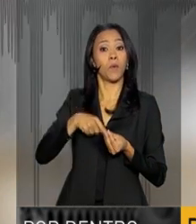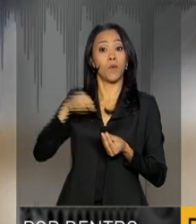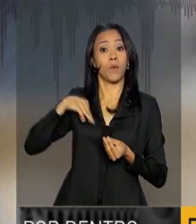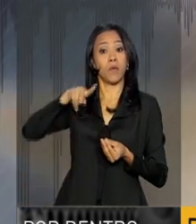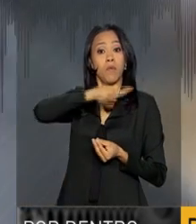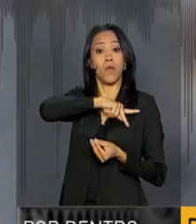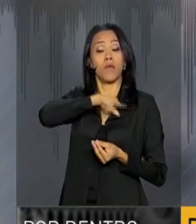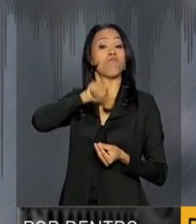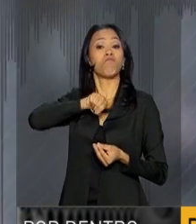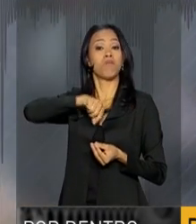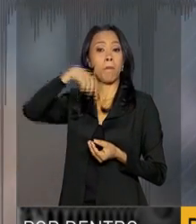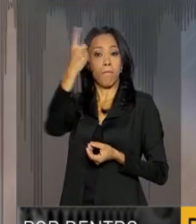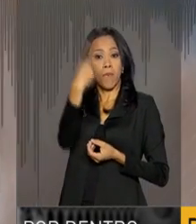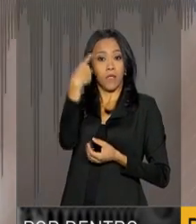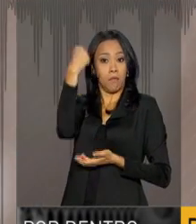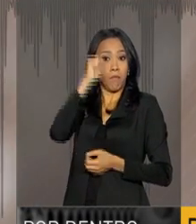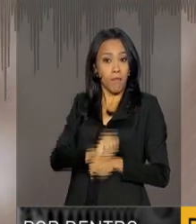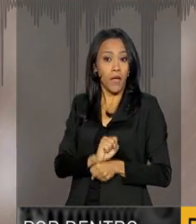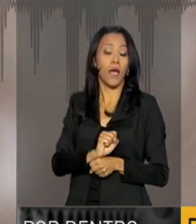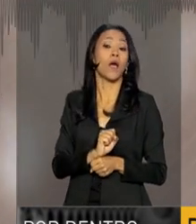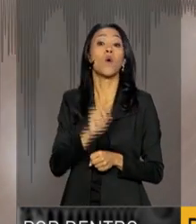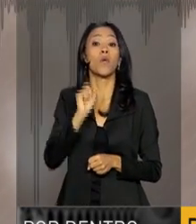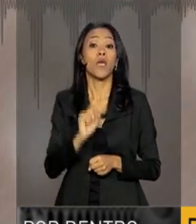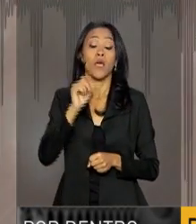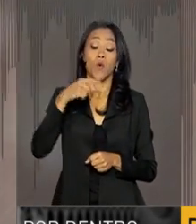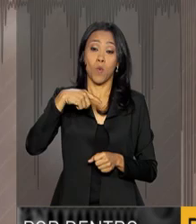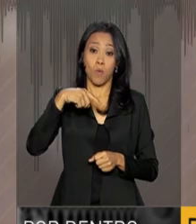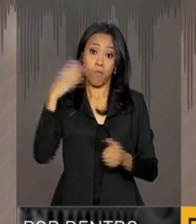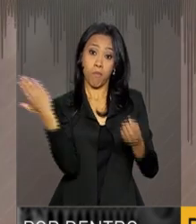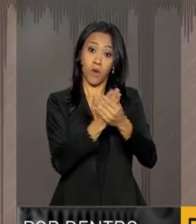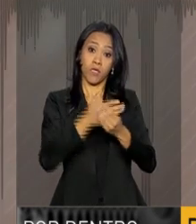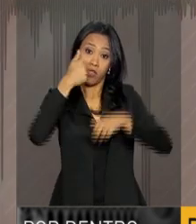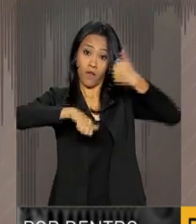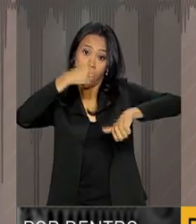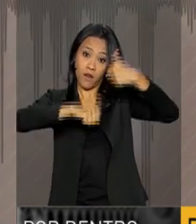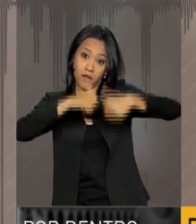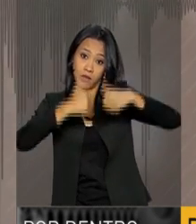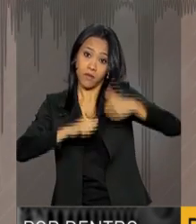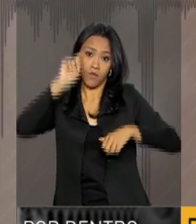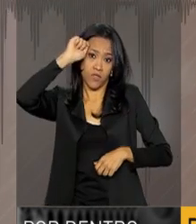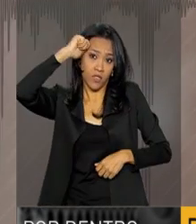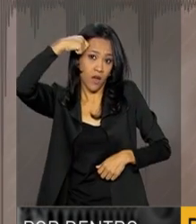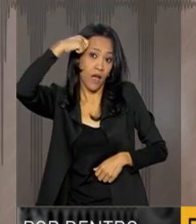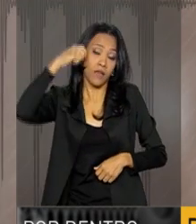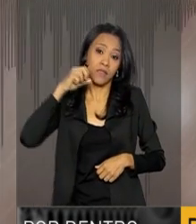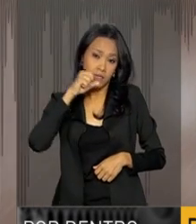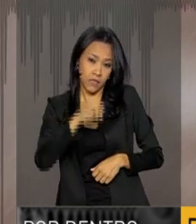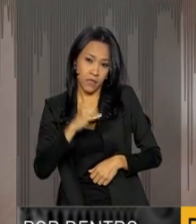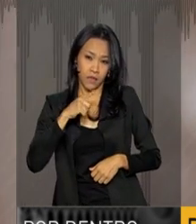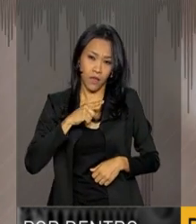imediatamente o processo de avaliação racial que ele se uma comissão com o objetivo de investigar supostas fraudes